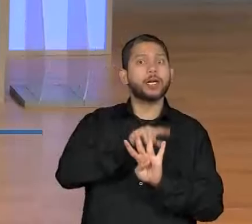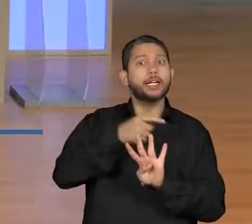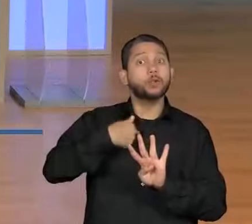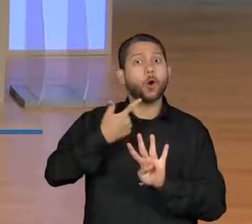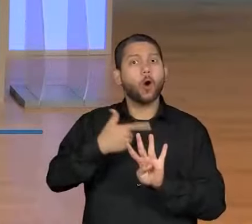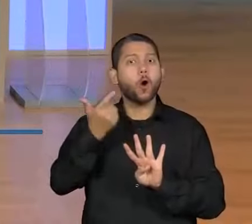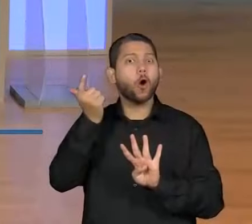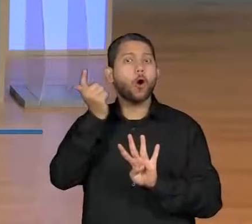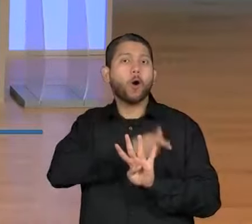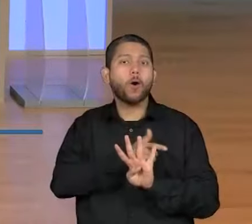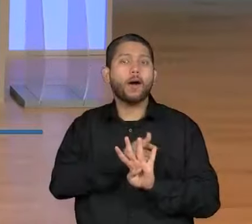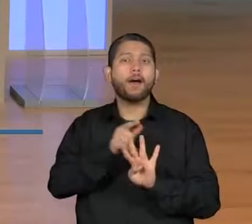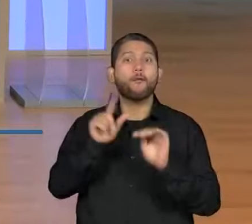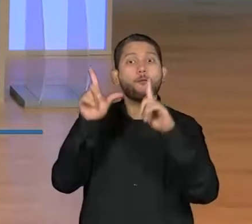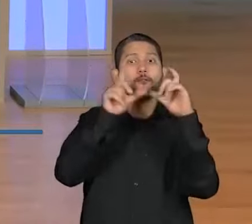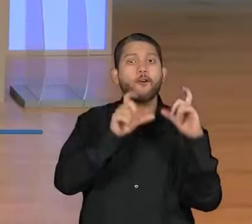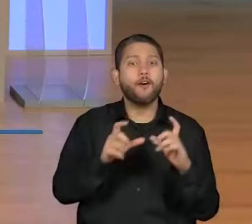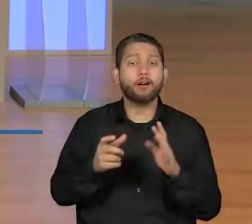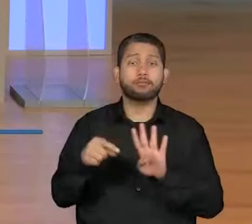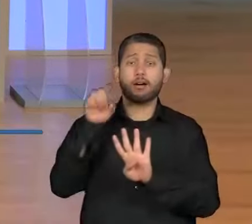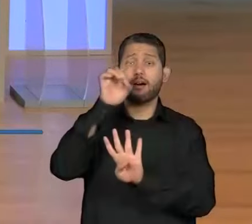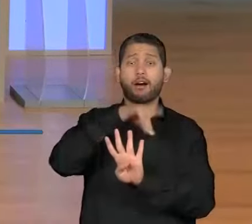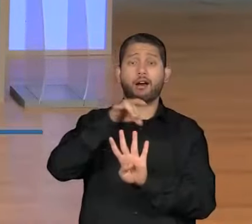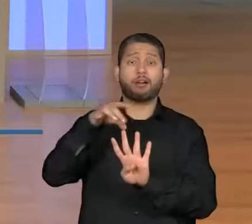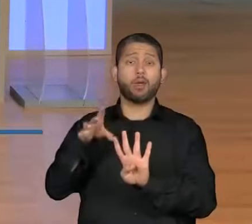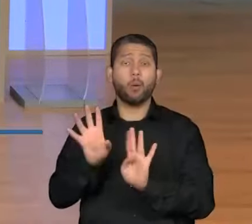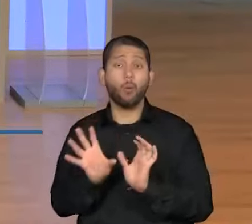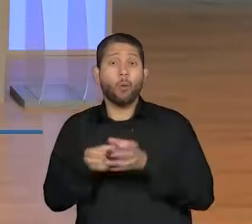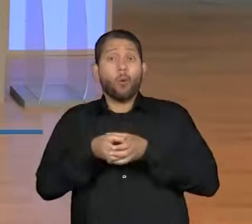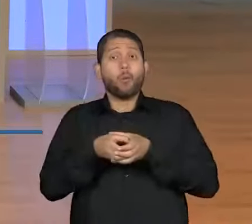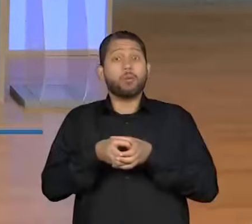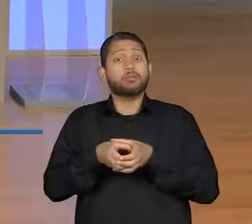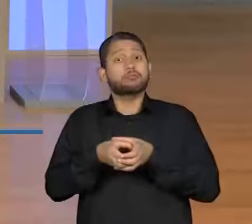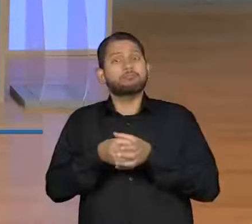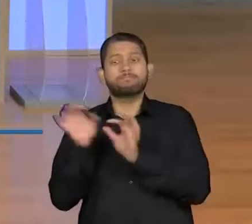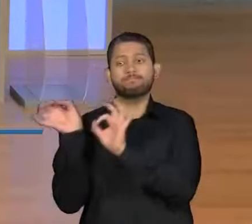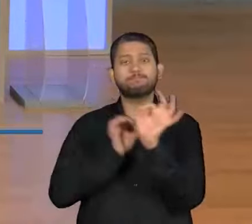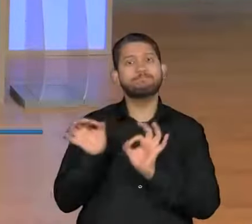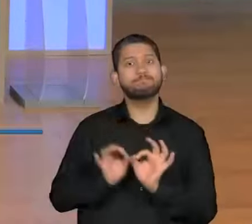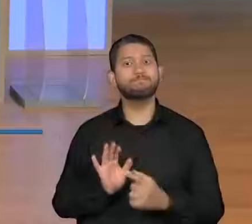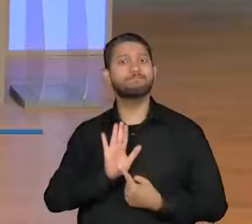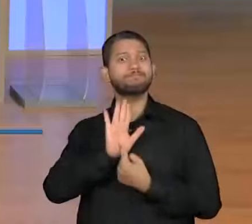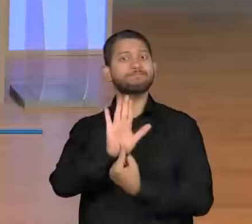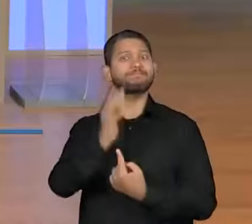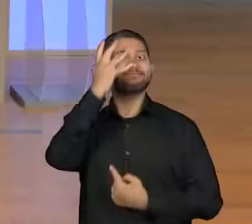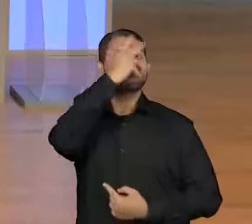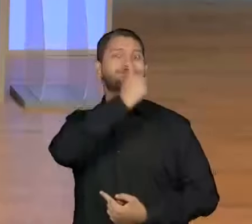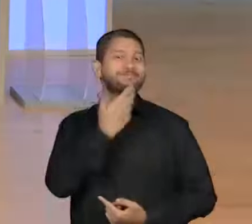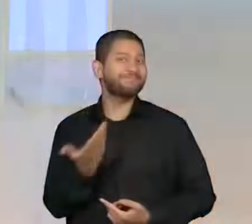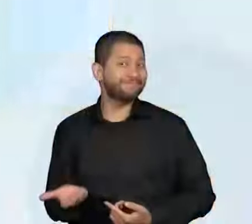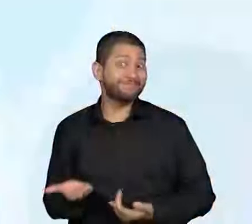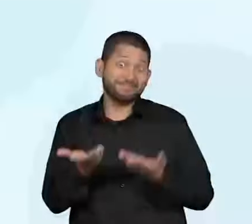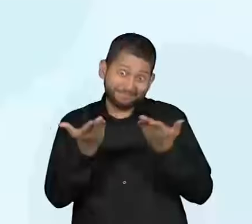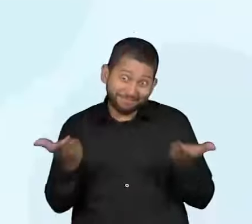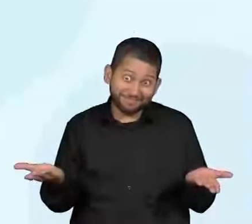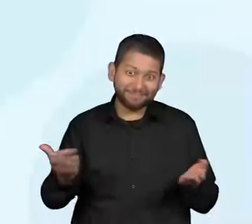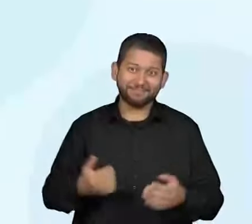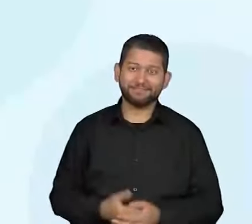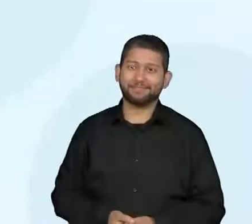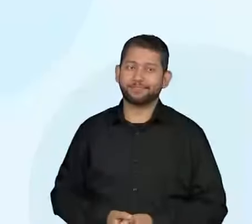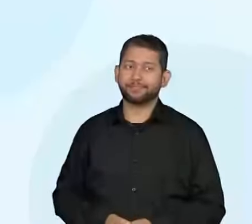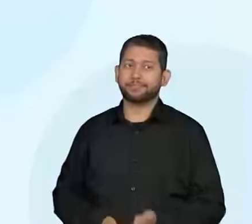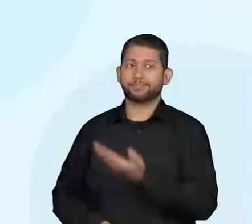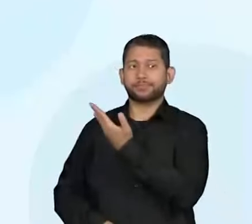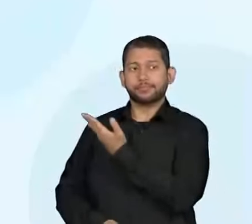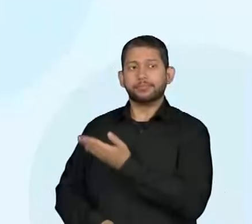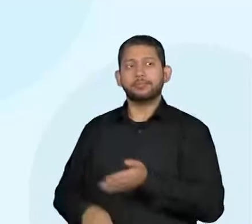trabalhando colaborativamente. Então, todos juntos fazendo o melhor trabalho. Vamos continuar aqui então. Lembrando que a